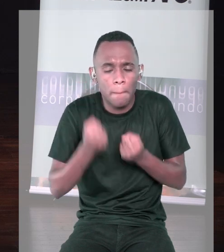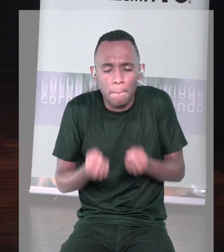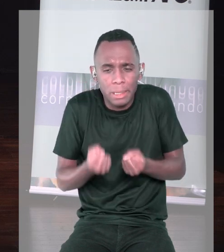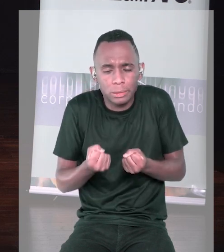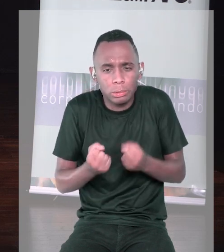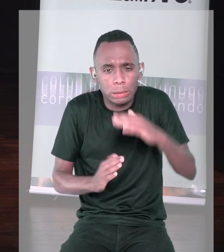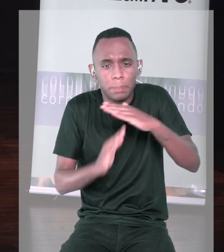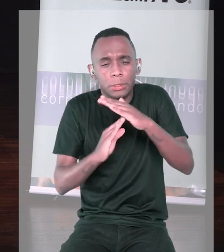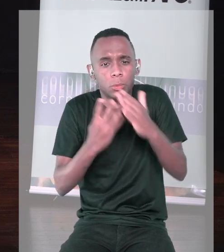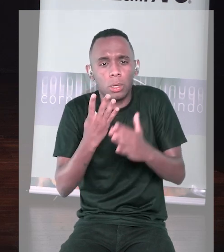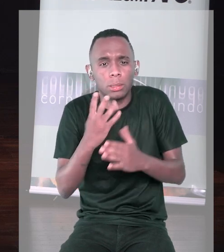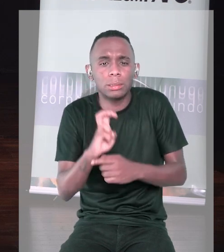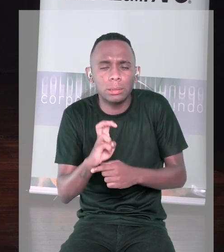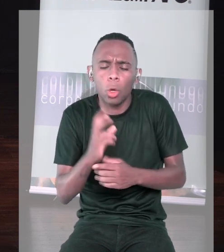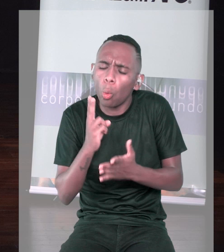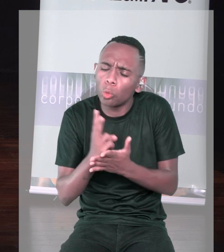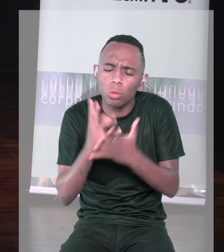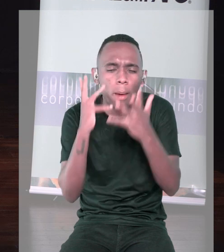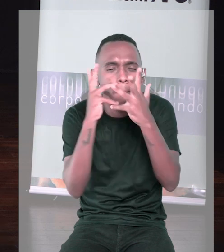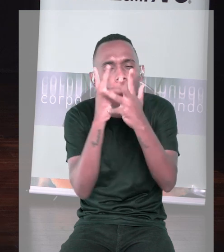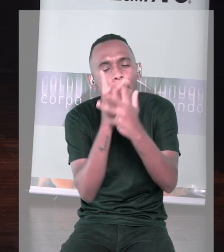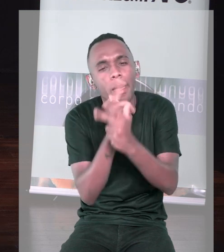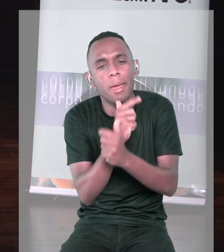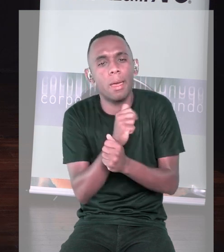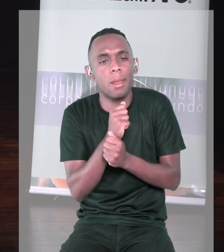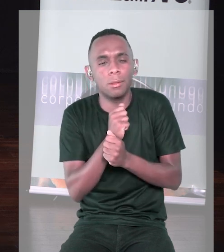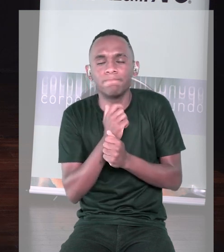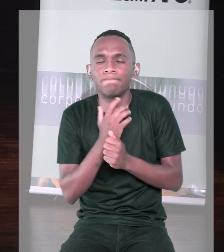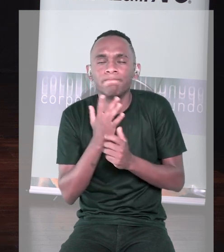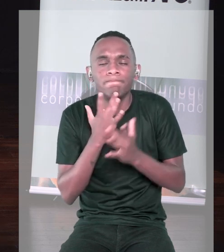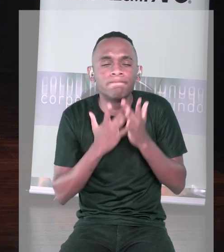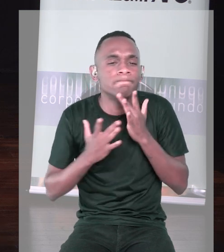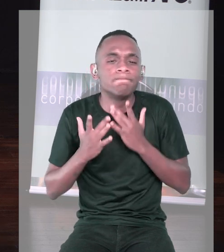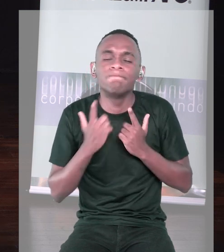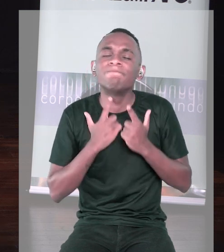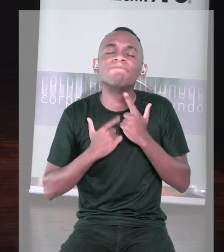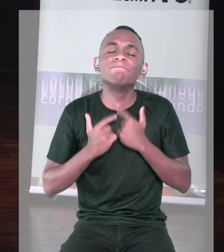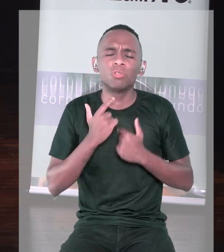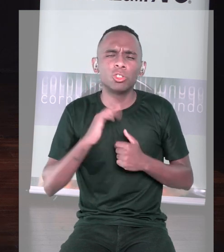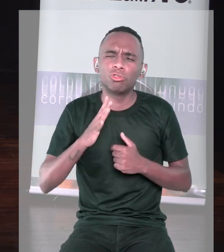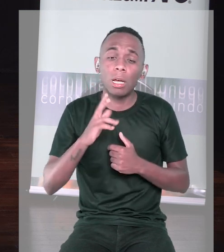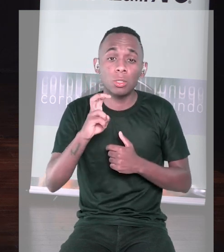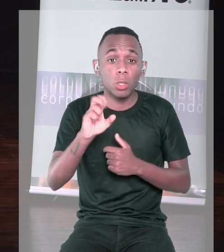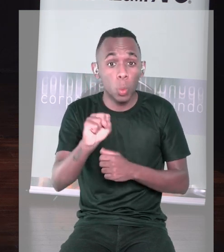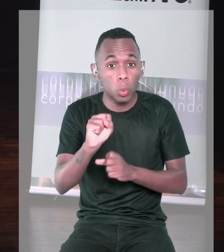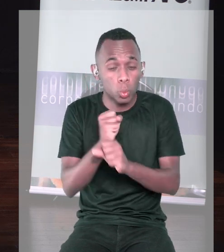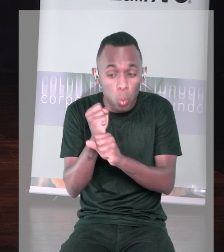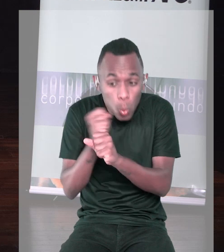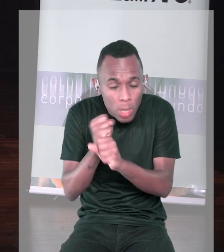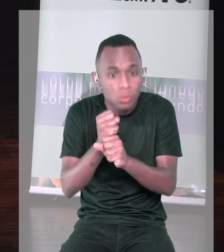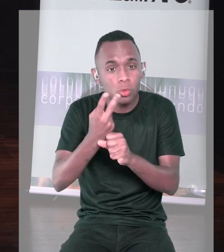do que 45 quilos e continua bela, graciosa e desejável. Já